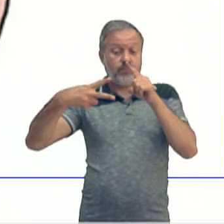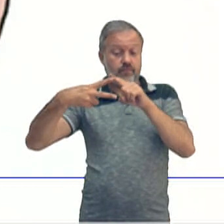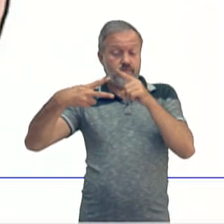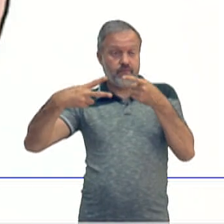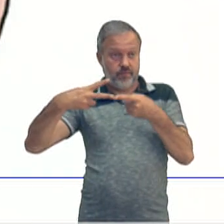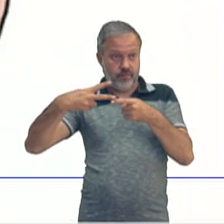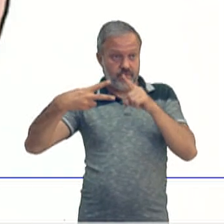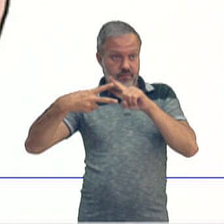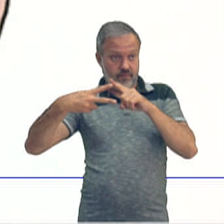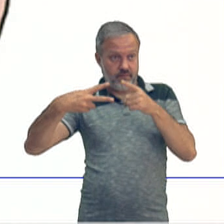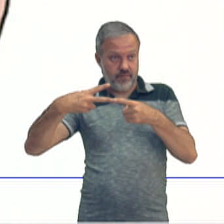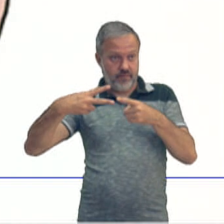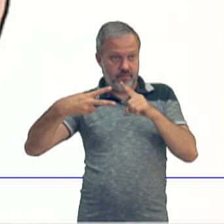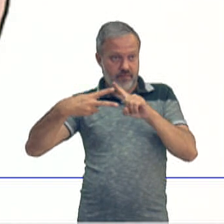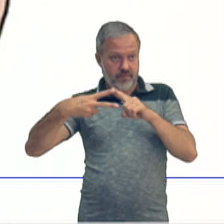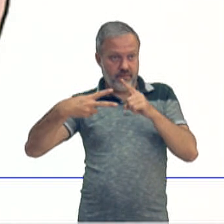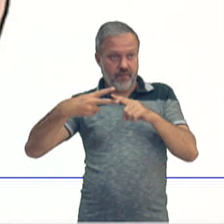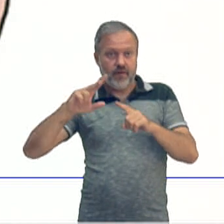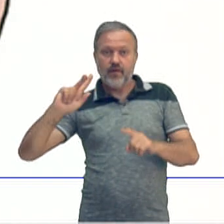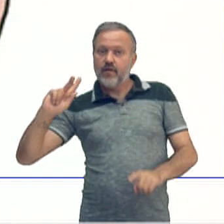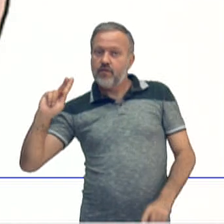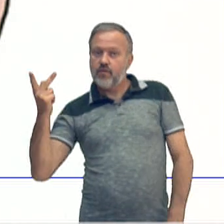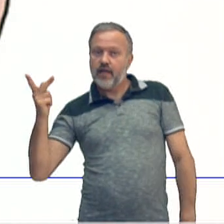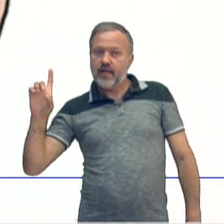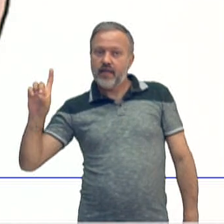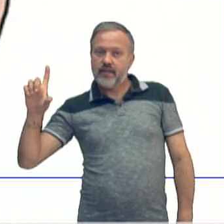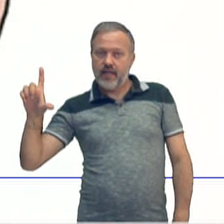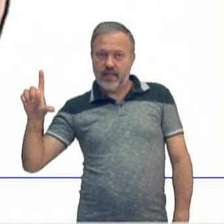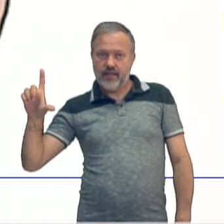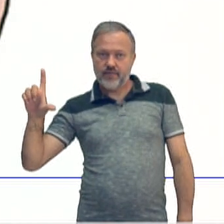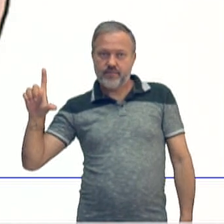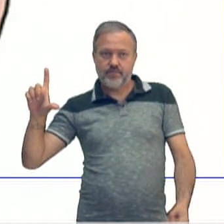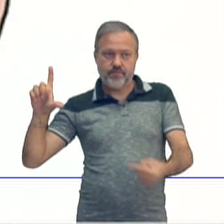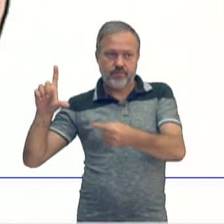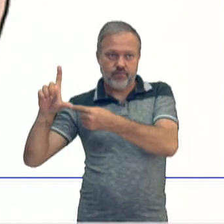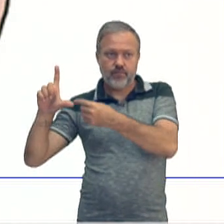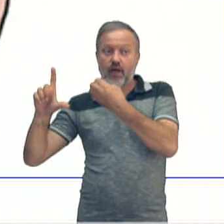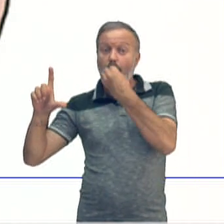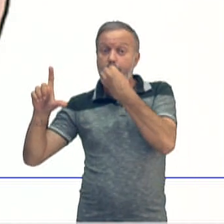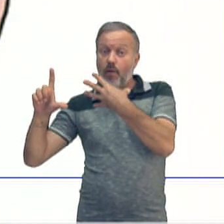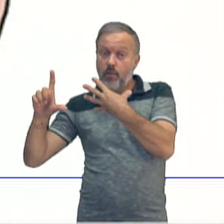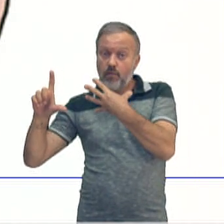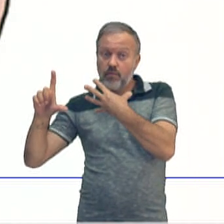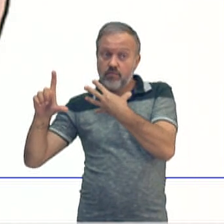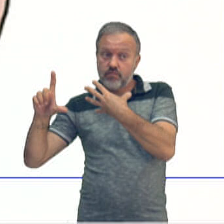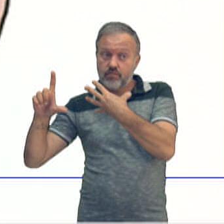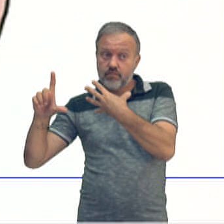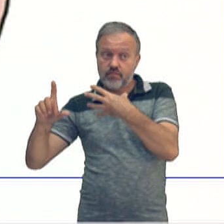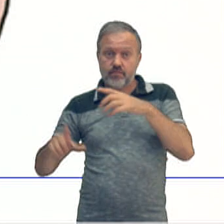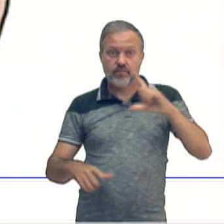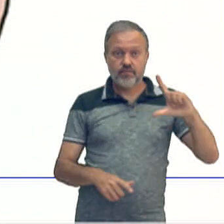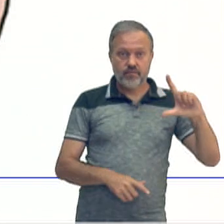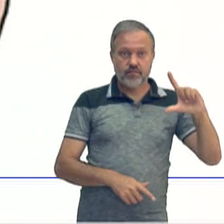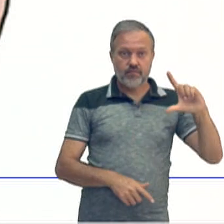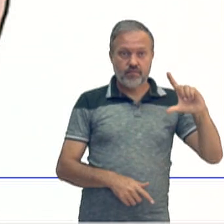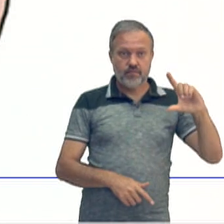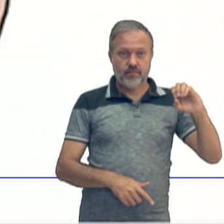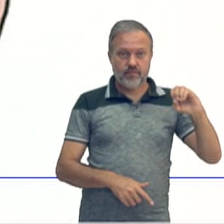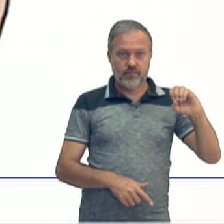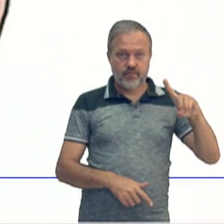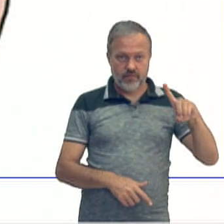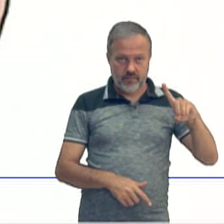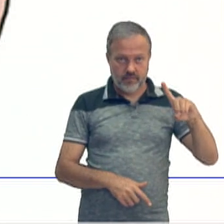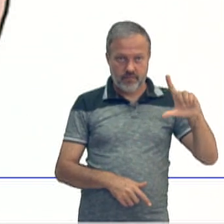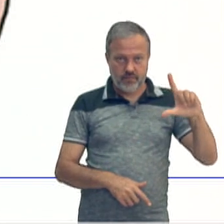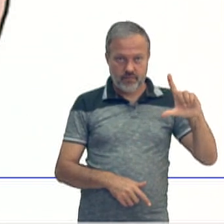ter ouvido falar. O HDL e o LDL. O HDL é o bom colesterol. O LDL, o mau